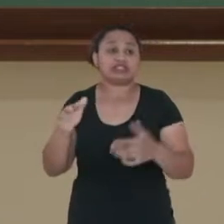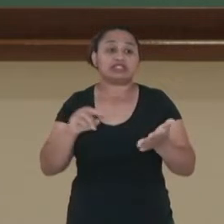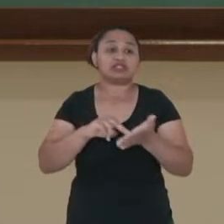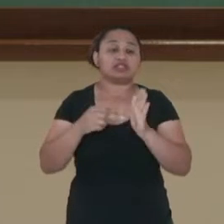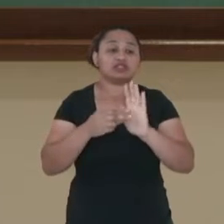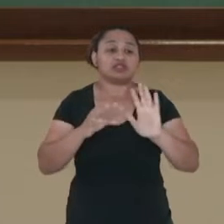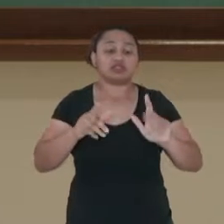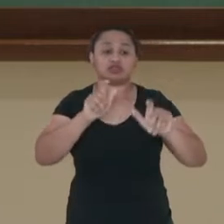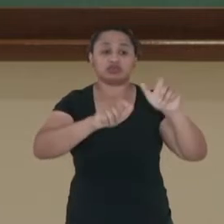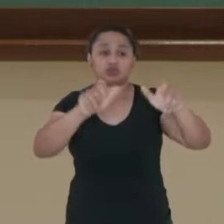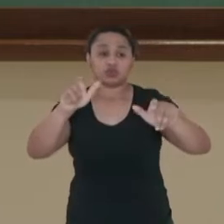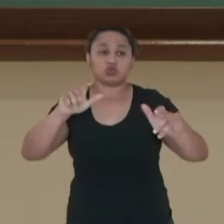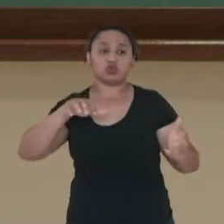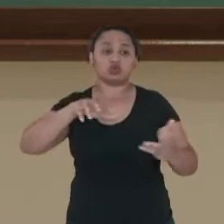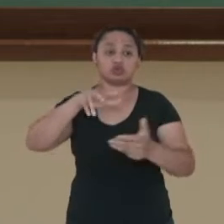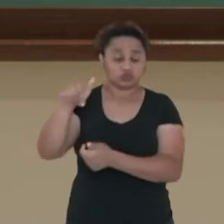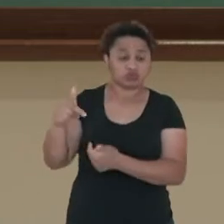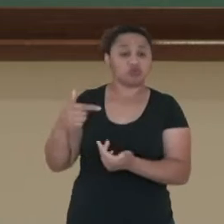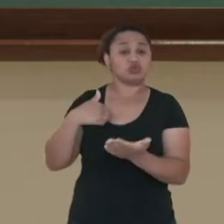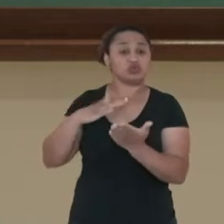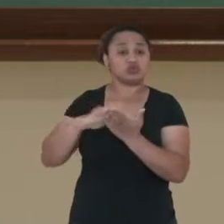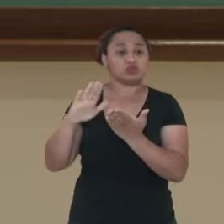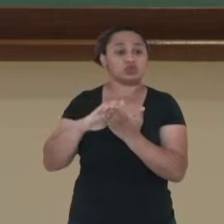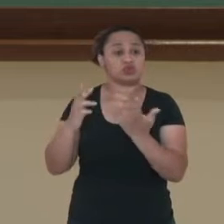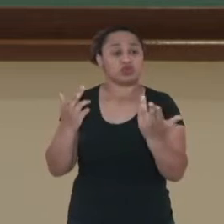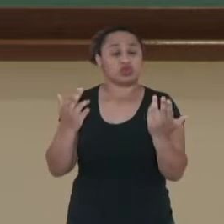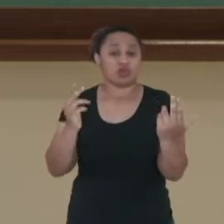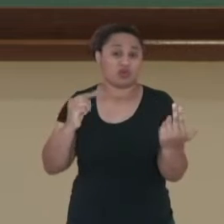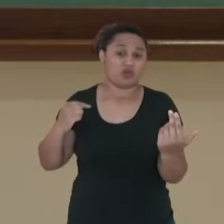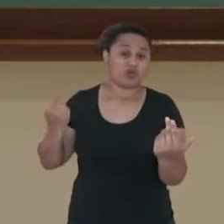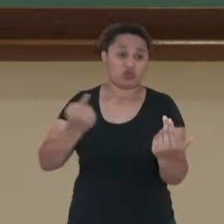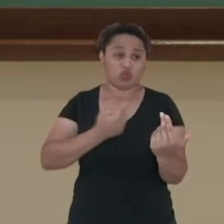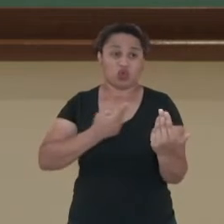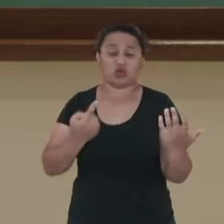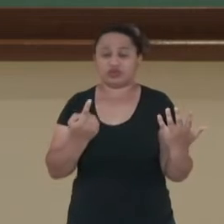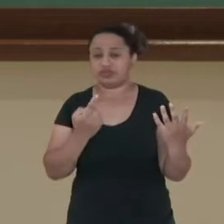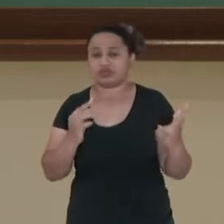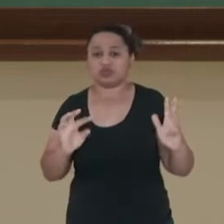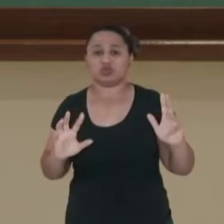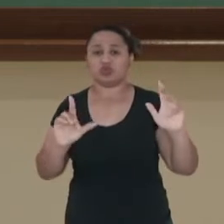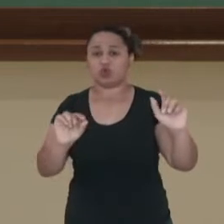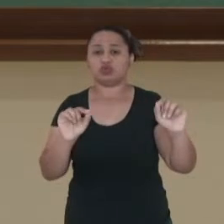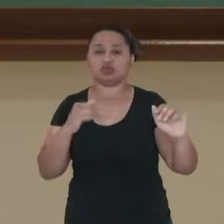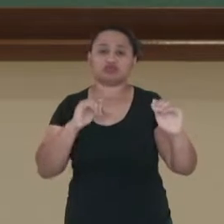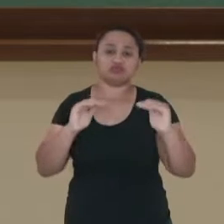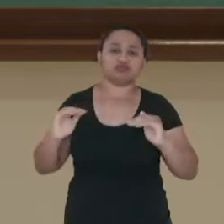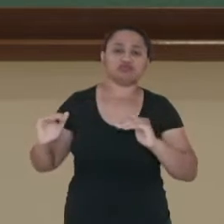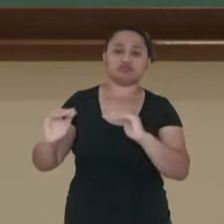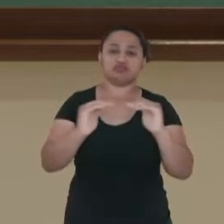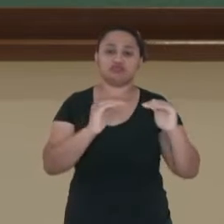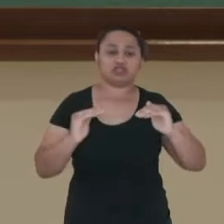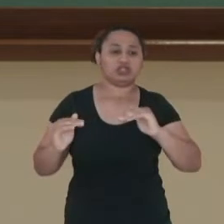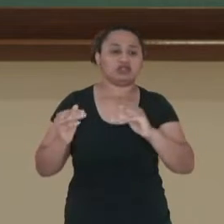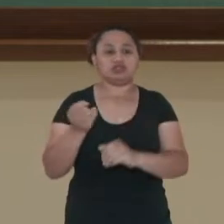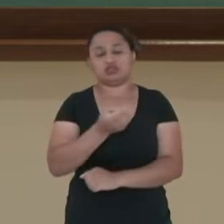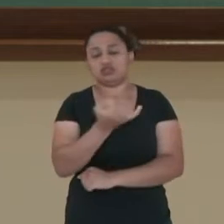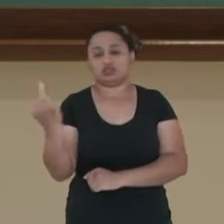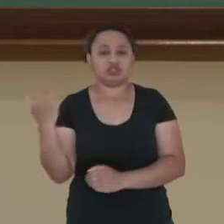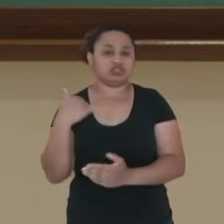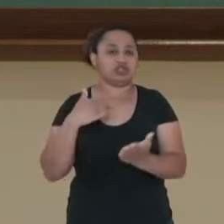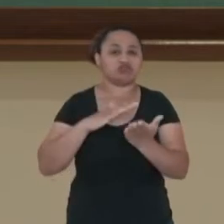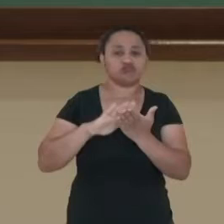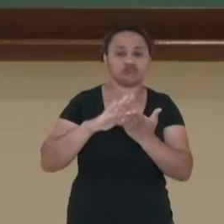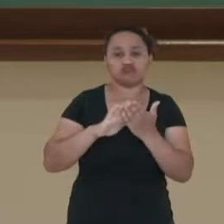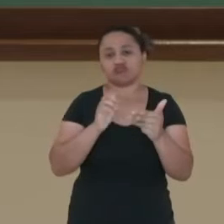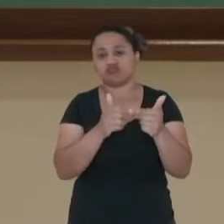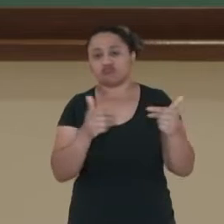mundo consumissem como nós, né, como se todos seguissem esse padrão de pegada ecológica